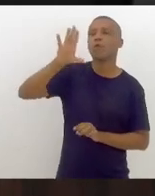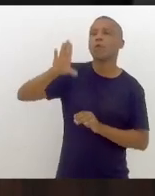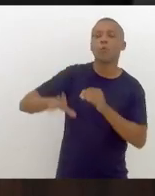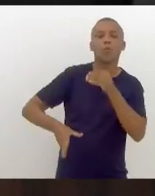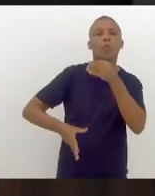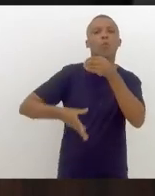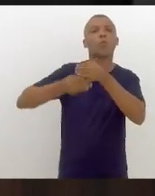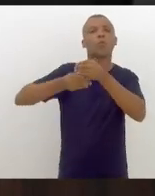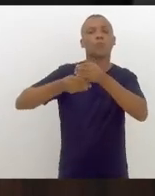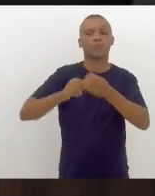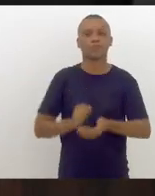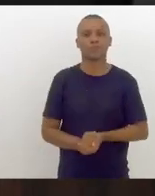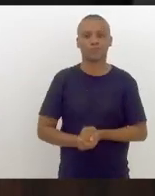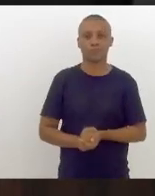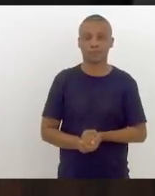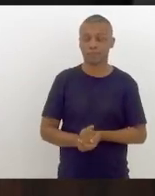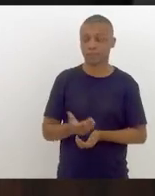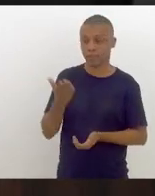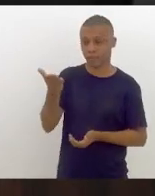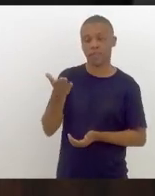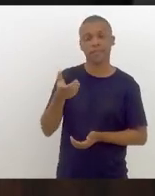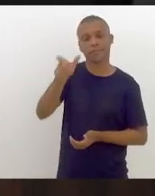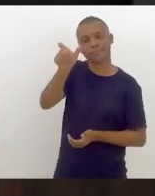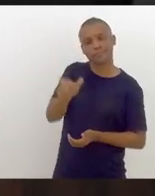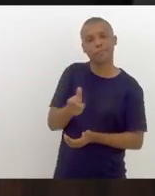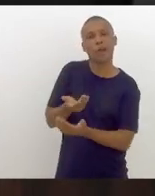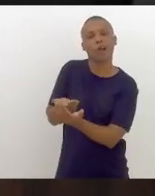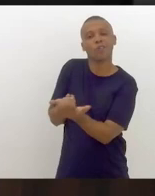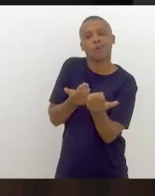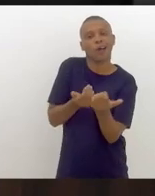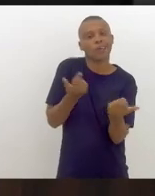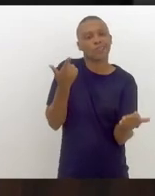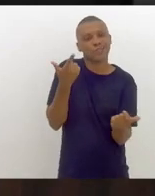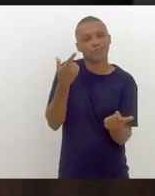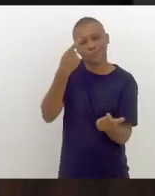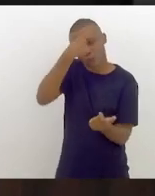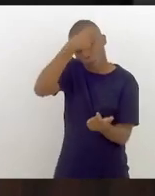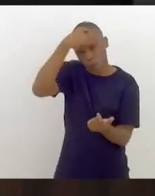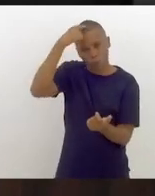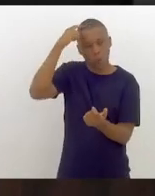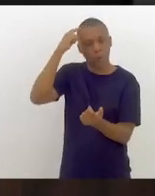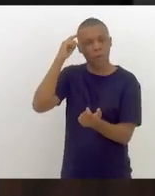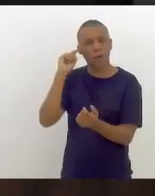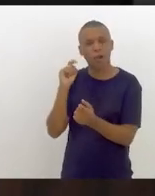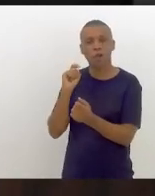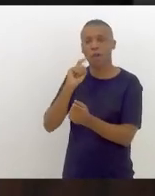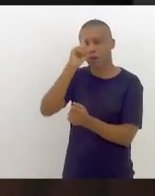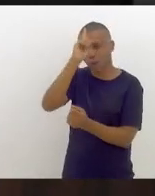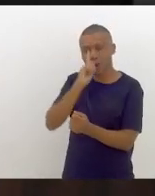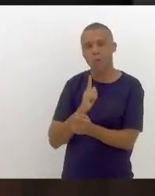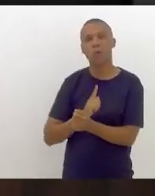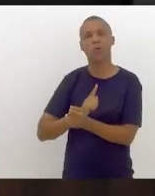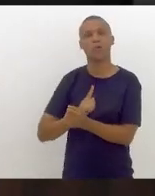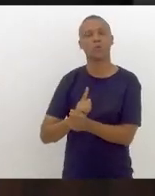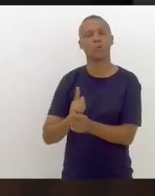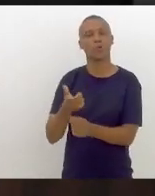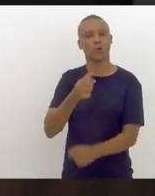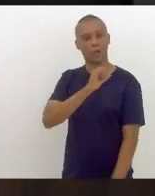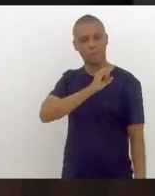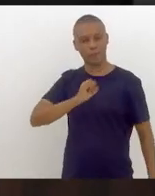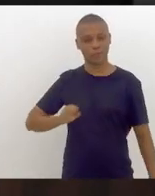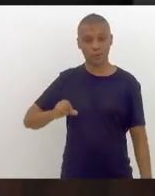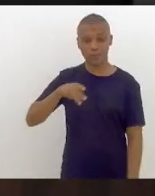esse novo Rapaz esse louro o Imperador de Madureira por